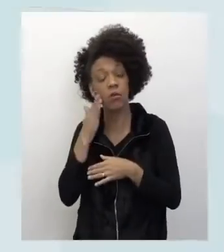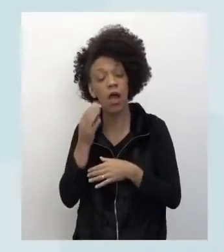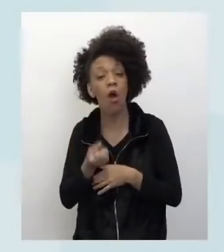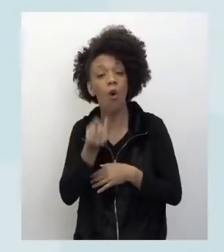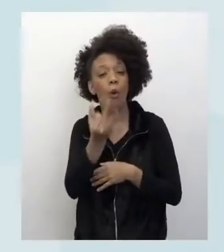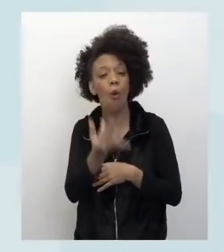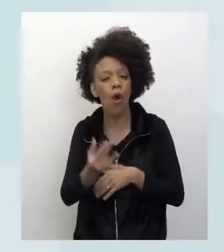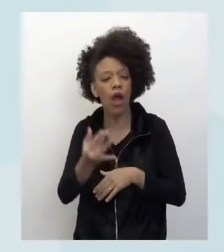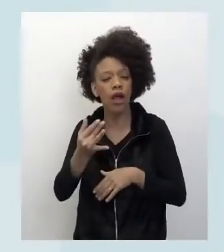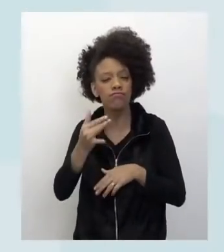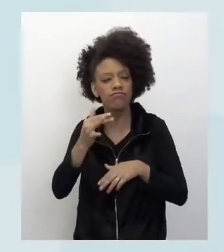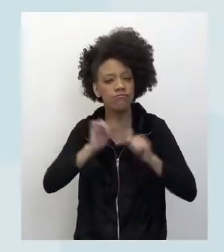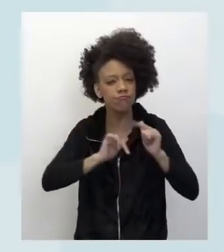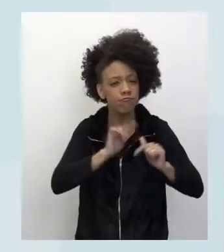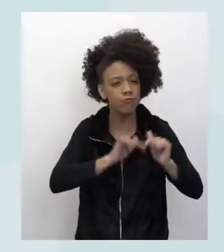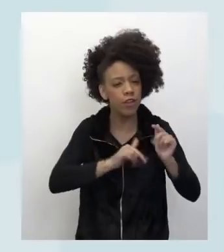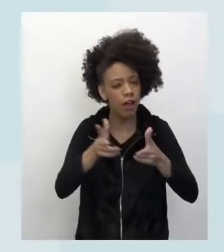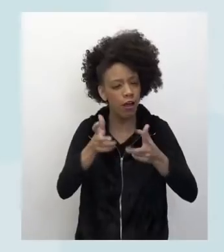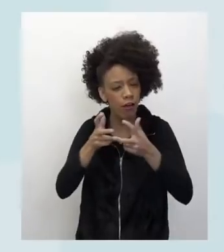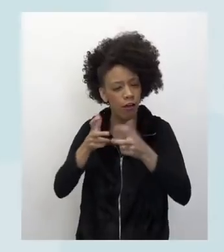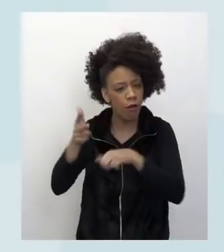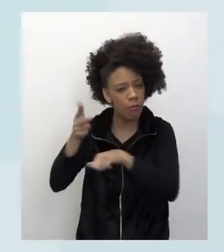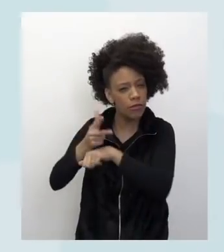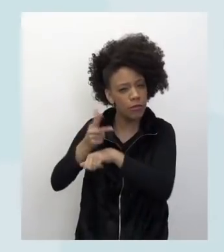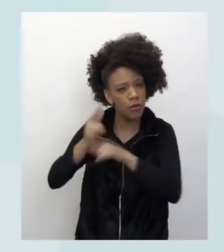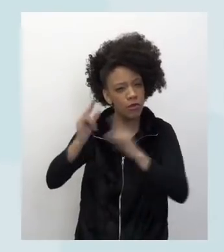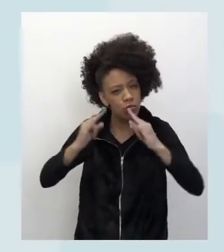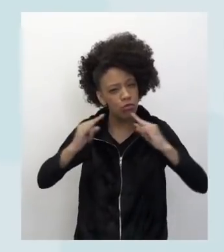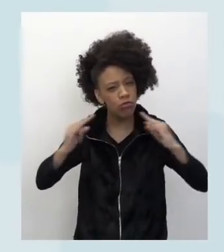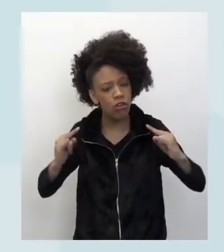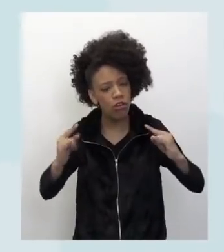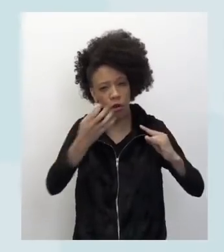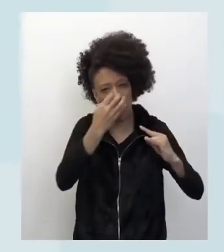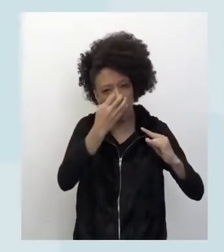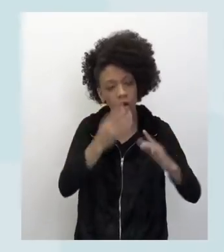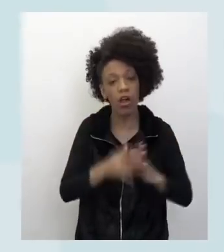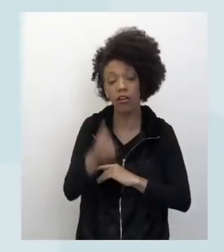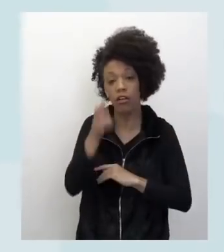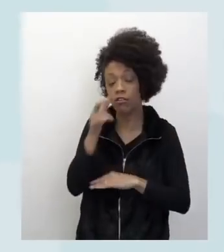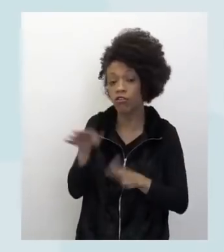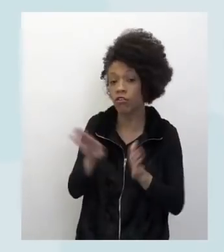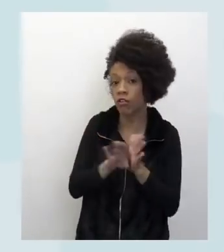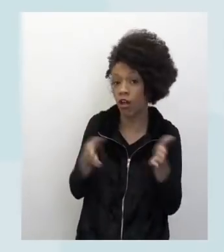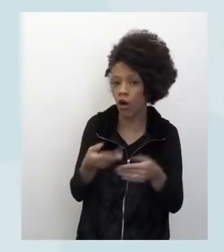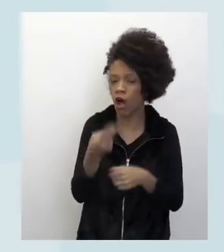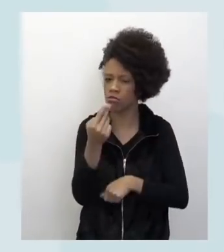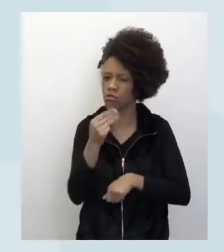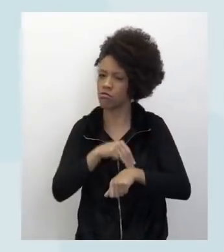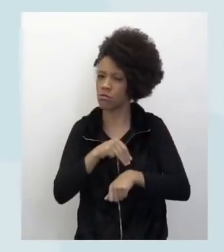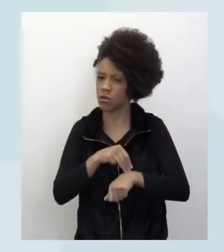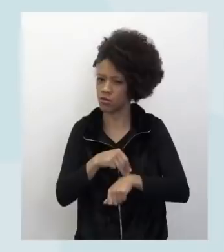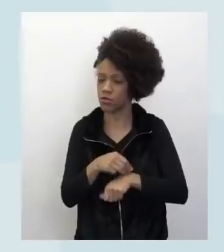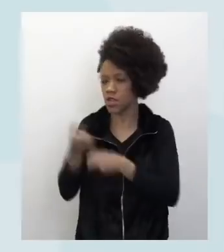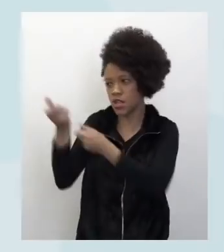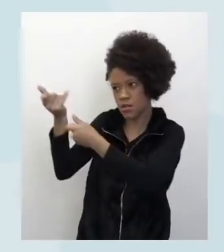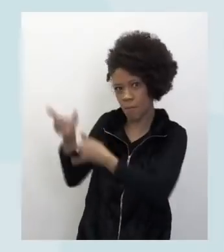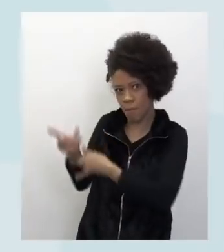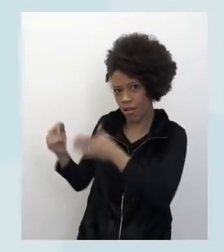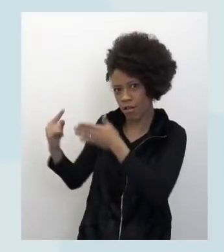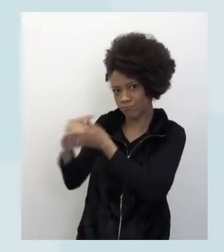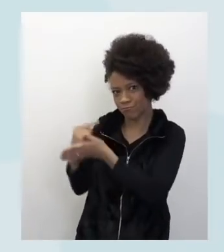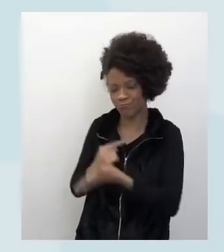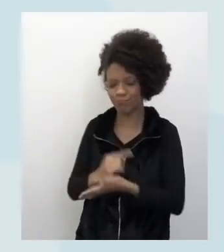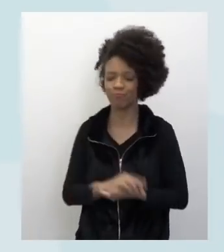você conseguiu identificar nos vídeos dos circos que a gente assistiu até agora. Eu vou dar 2 minutos, conta aqui para mim e para a professora